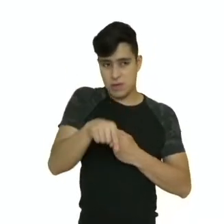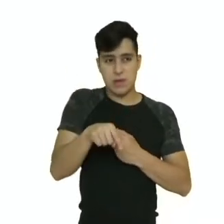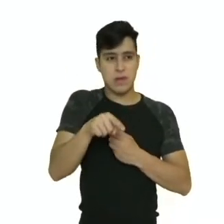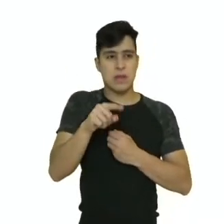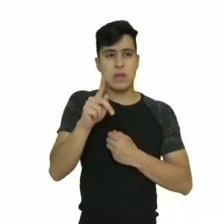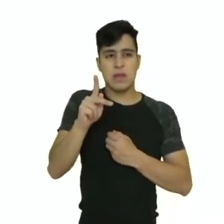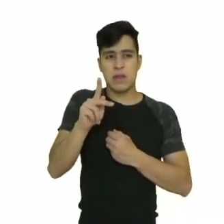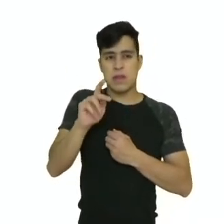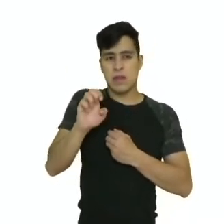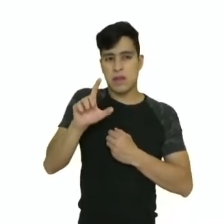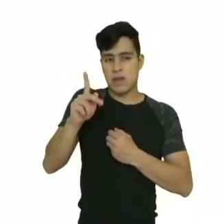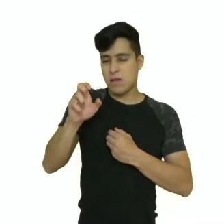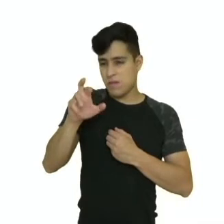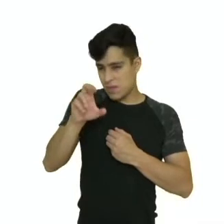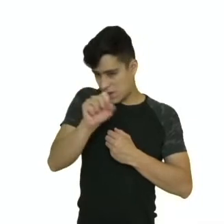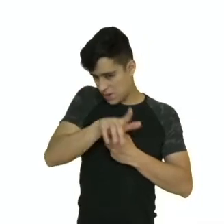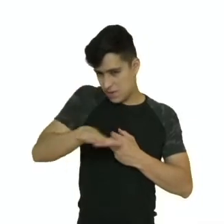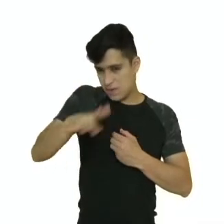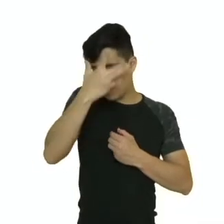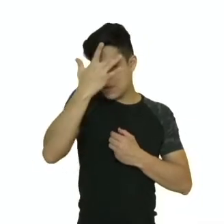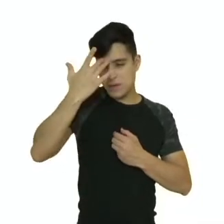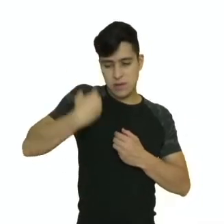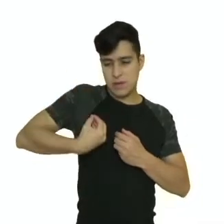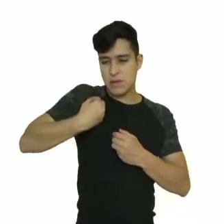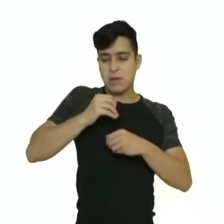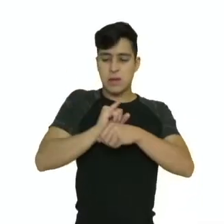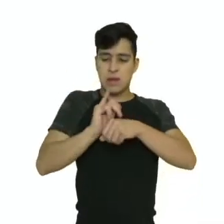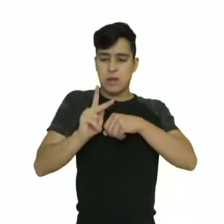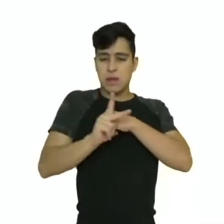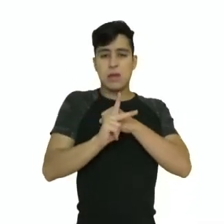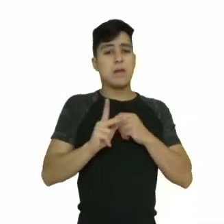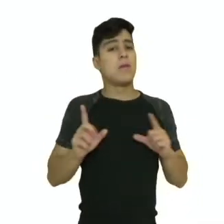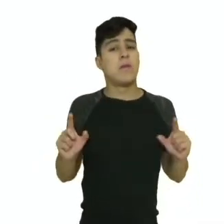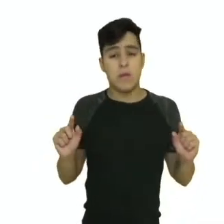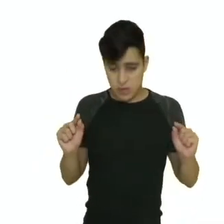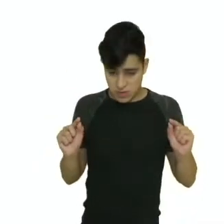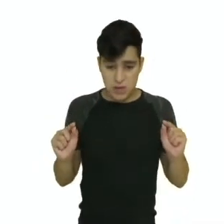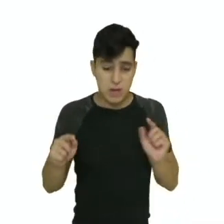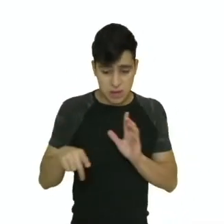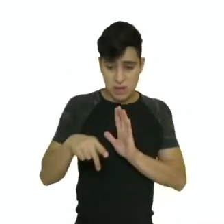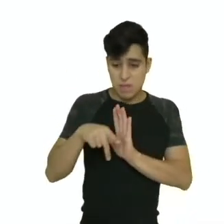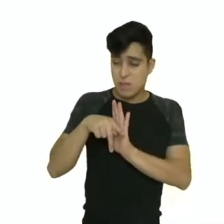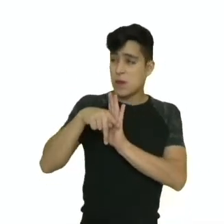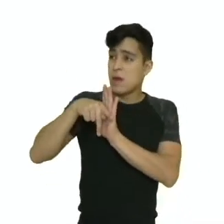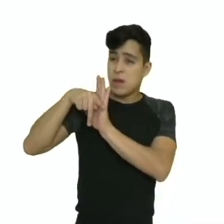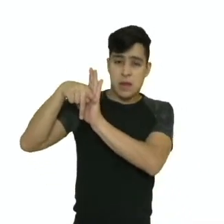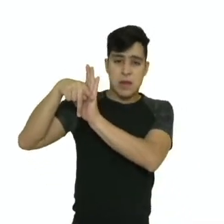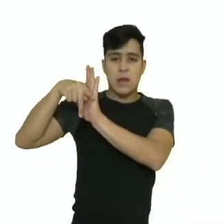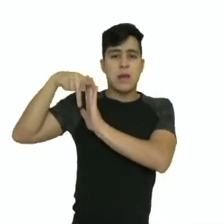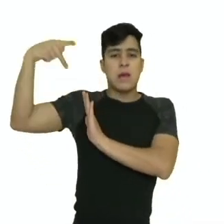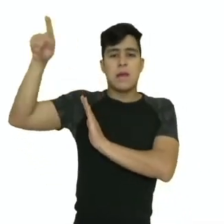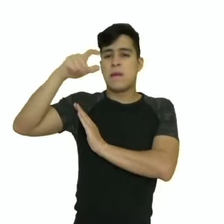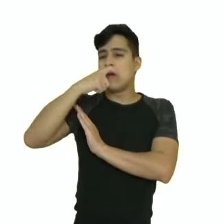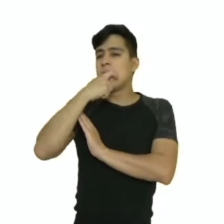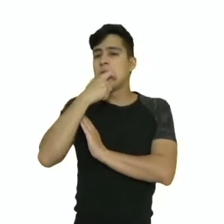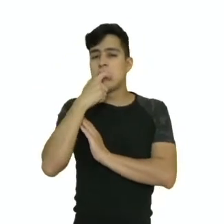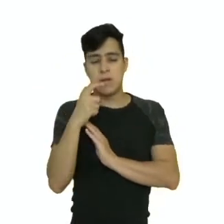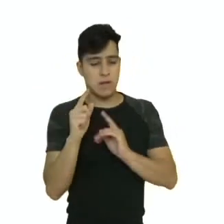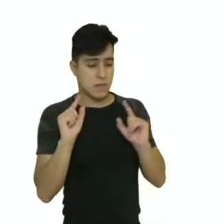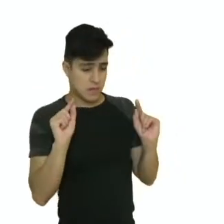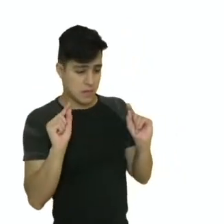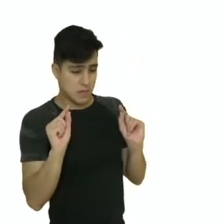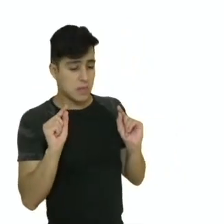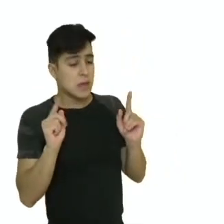denominação do pessoal que vive lá nas ilhas, ainda é de domínio britânico ainda, atualmente. No lado argentino, né, as